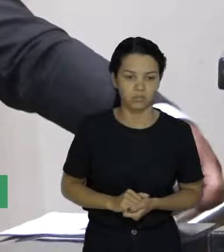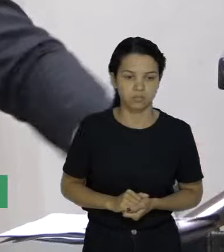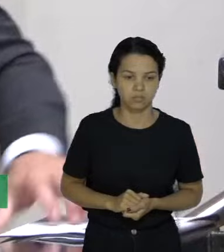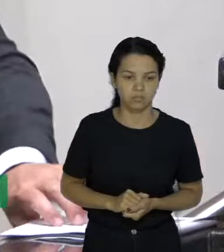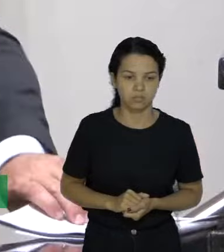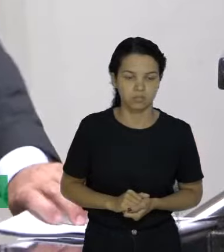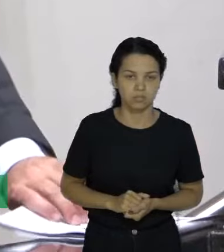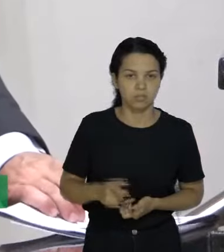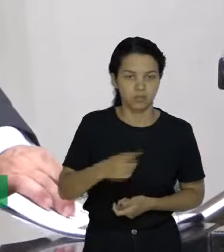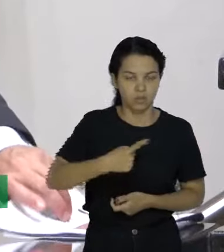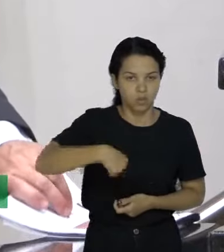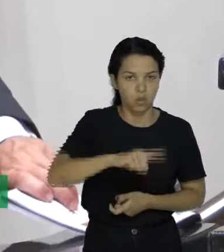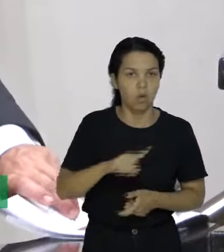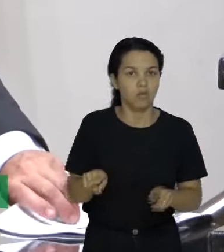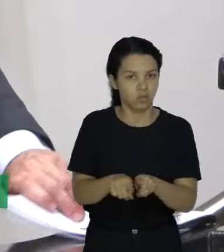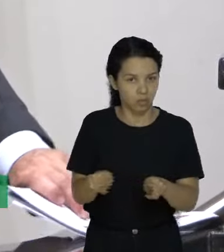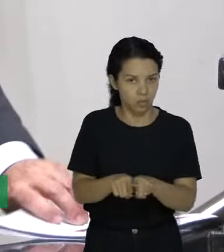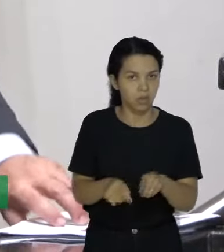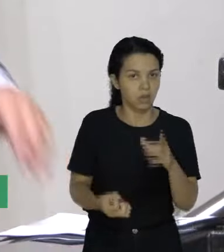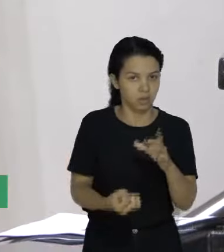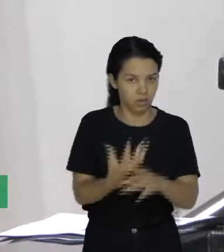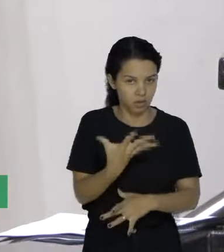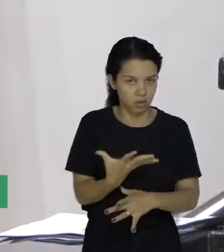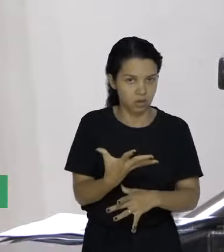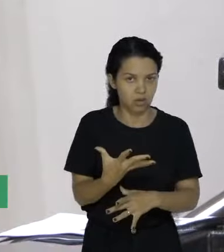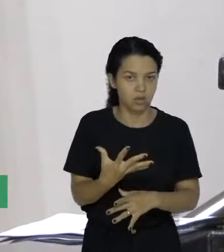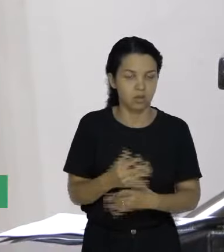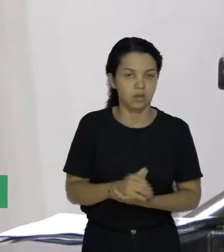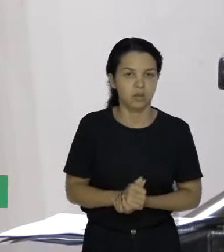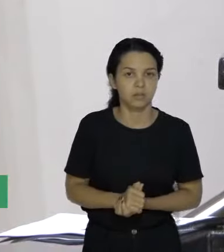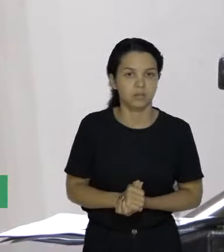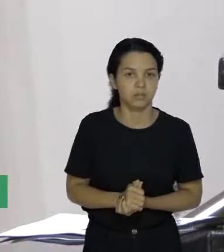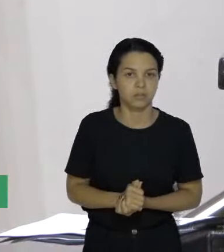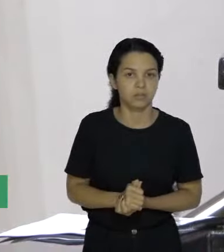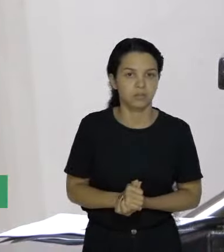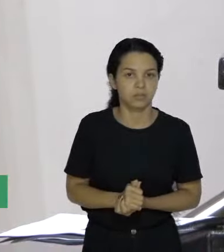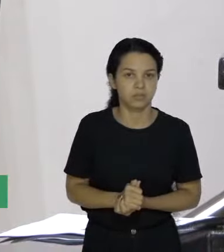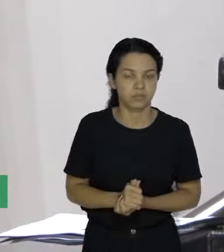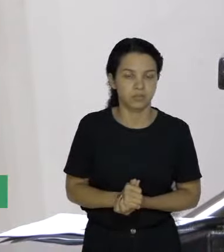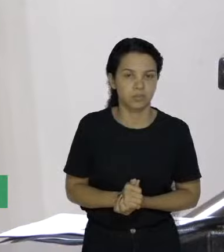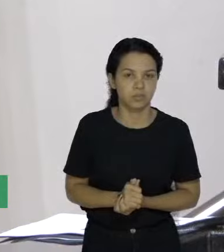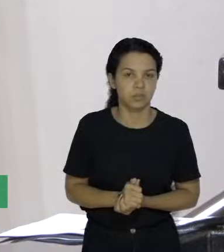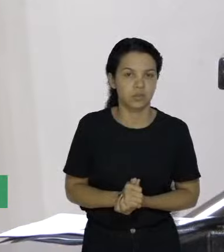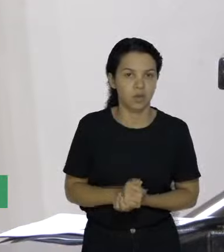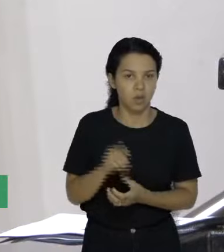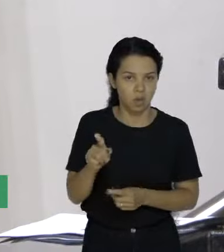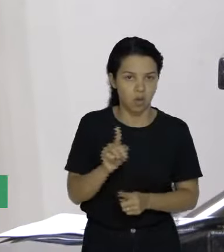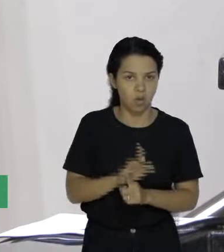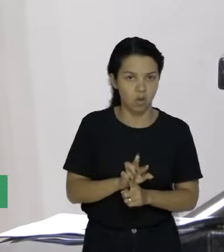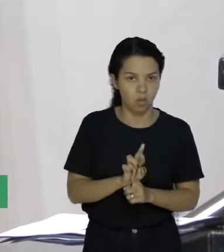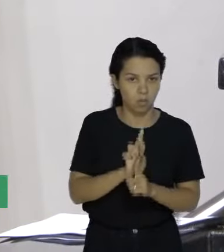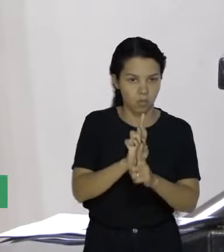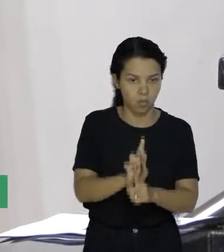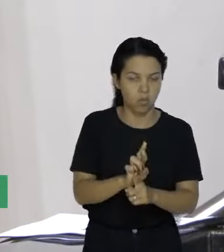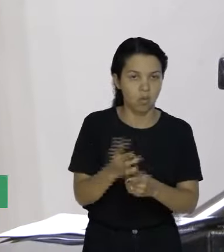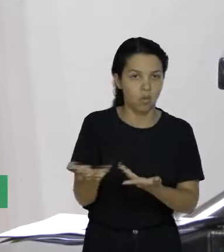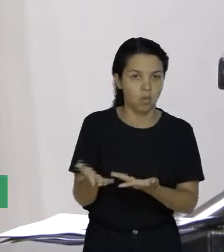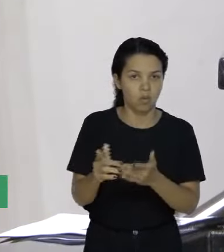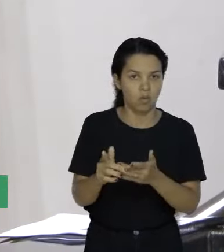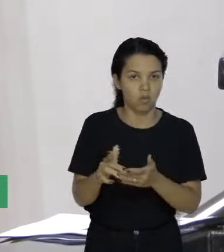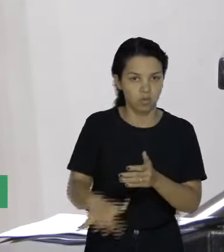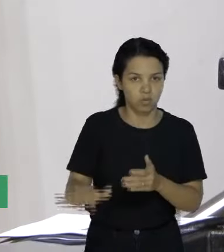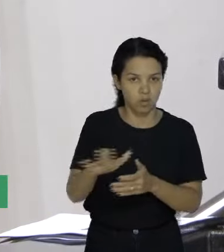Nós criamos doutor Luciano nacheyveng Nosso procurador-geral de planejamento